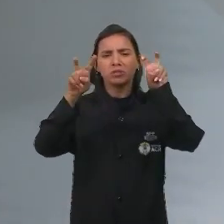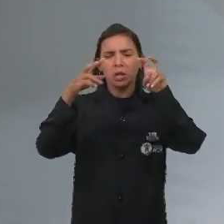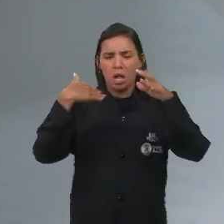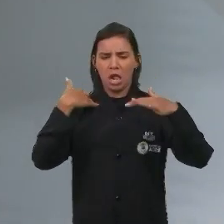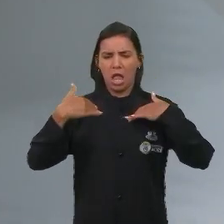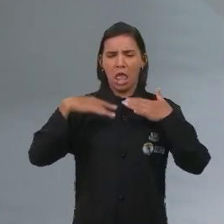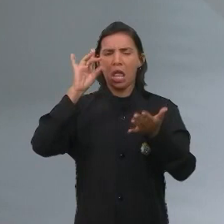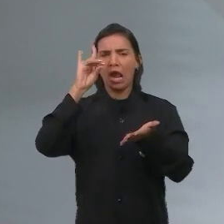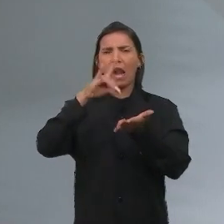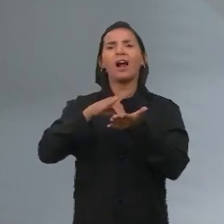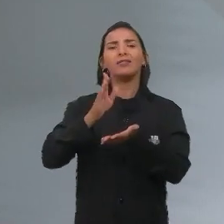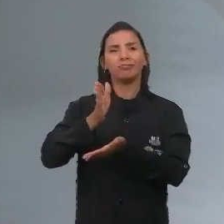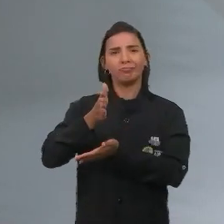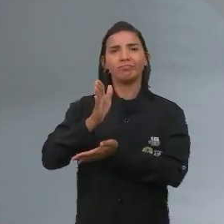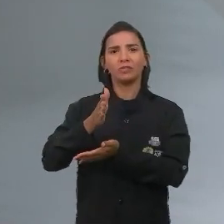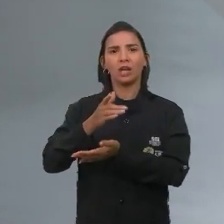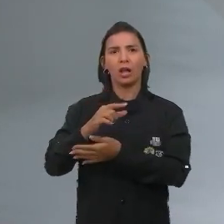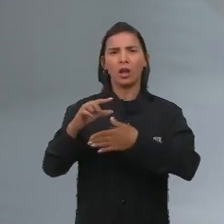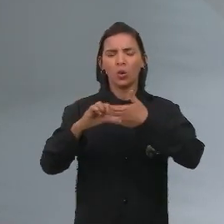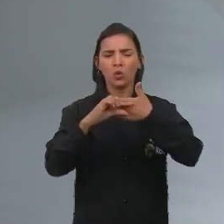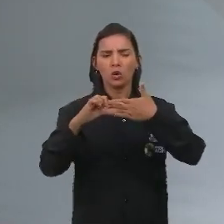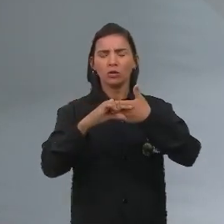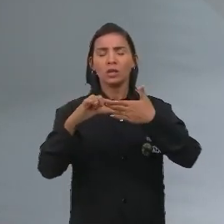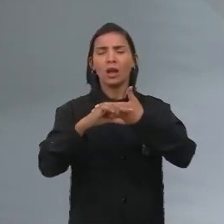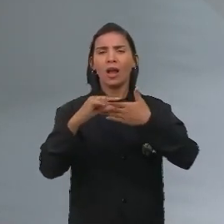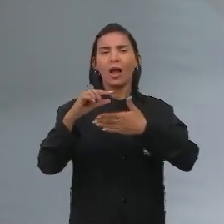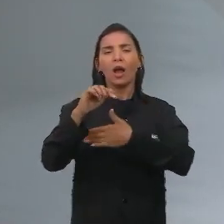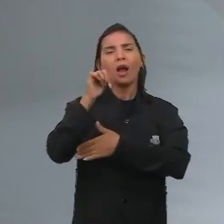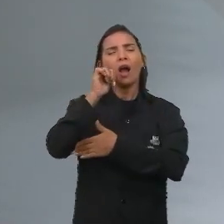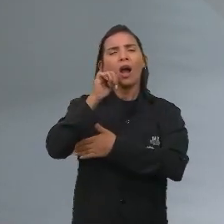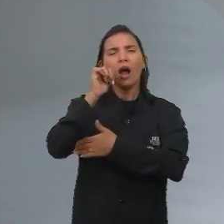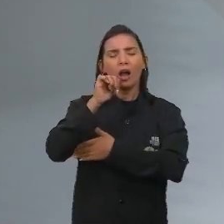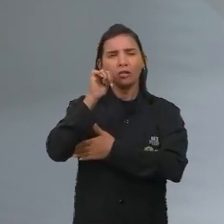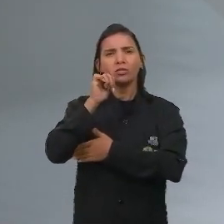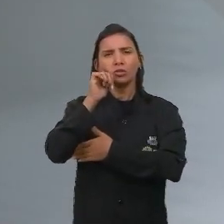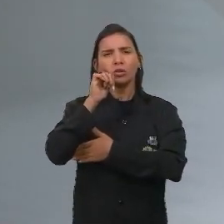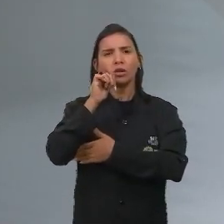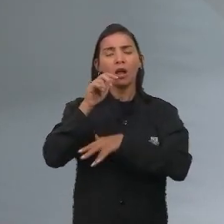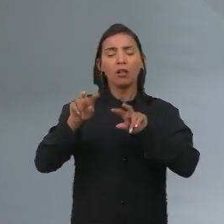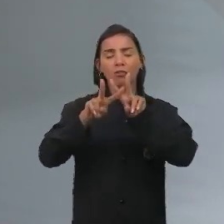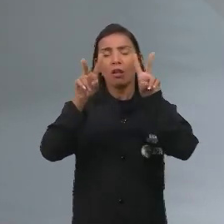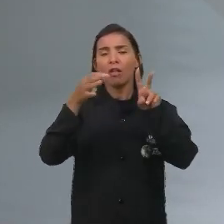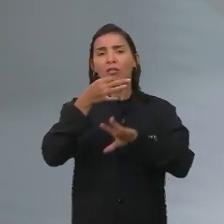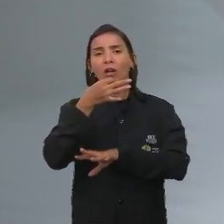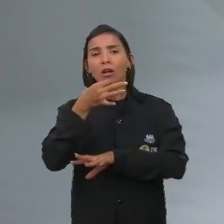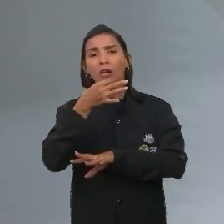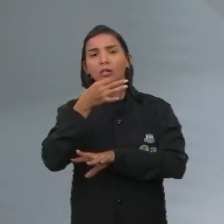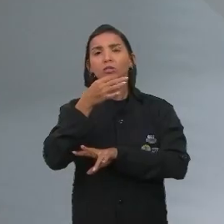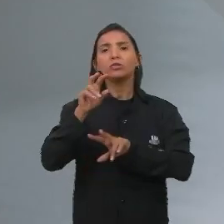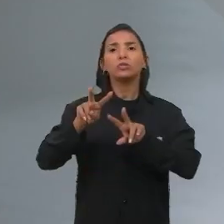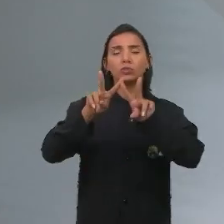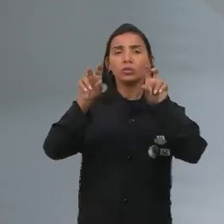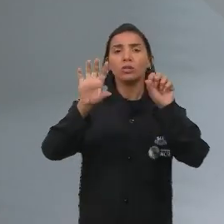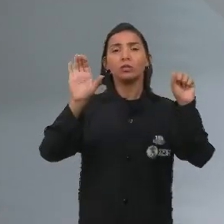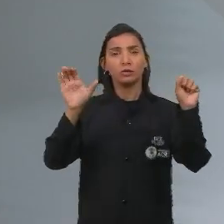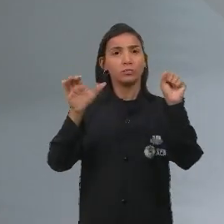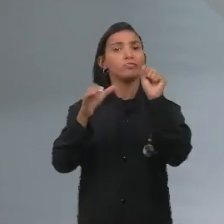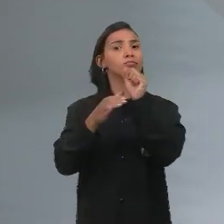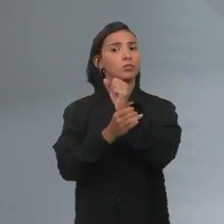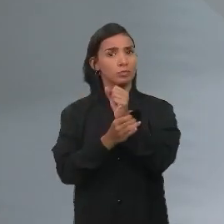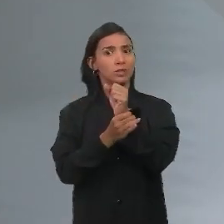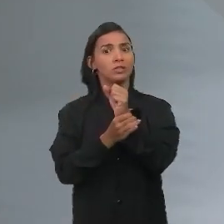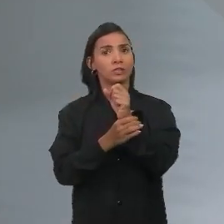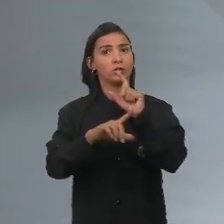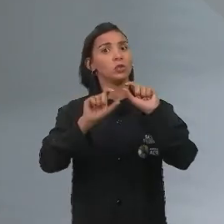a autora no enunciado da questão, ela traz justamente essa